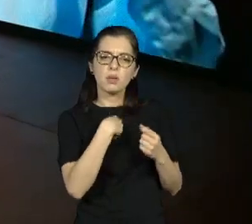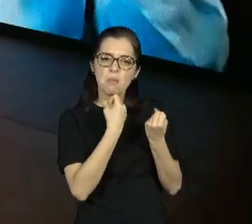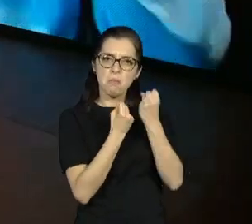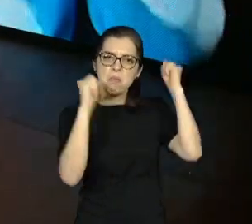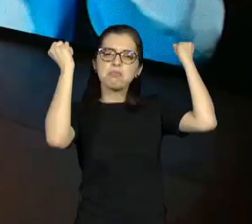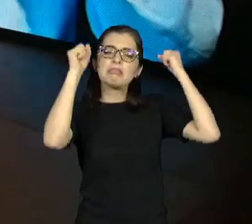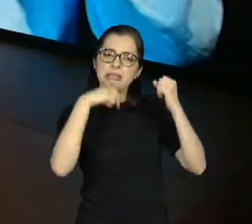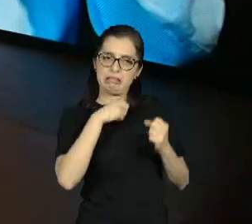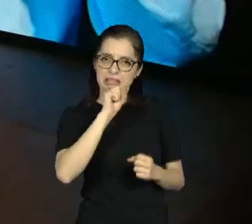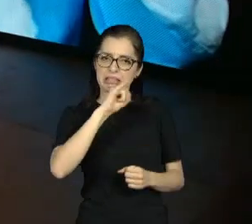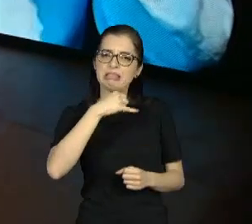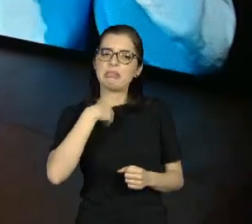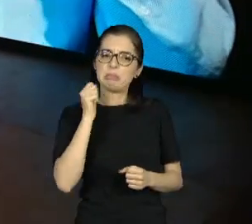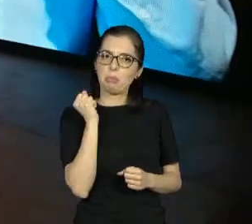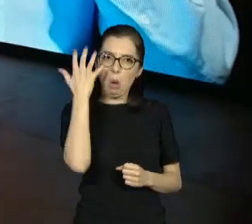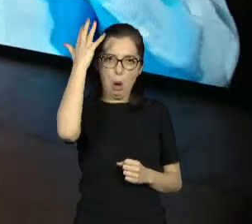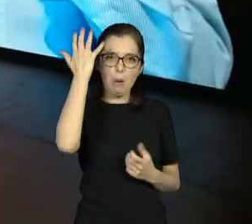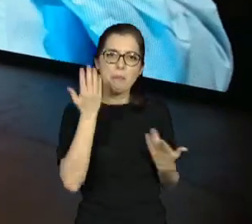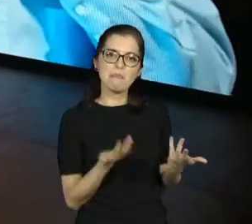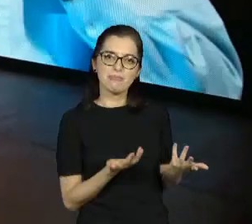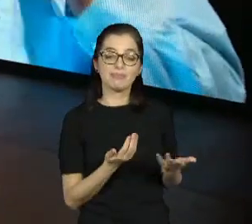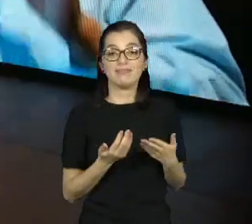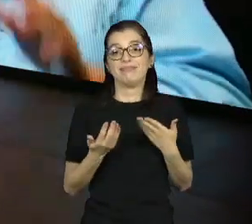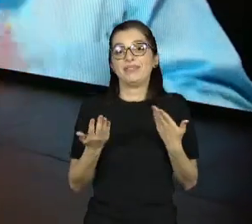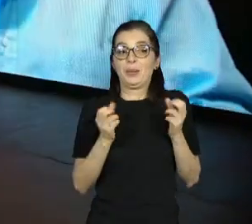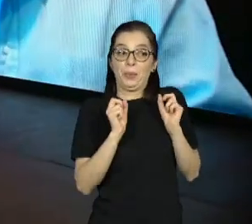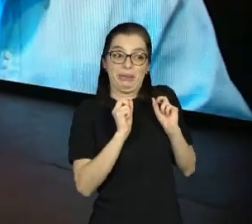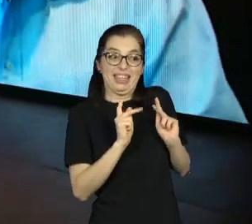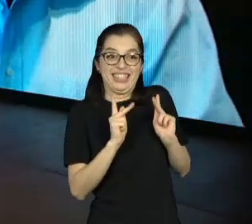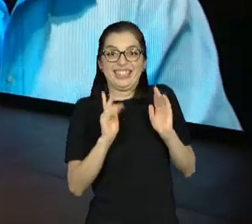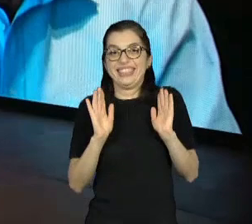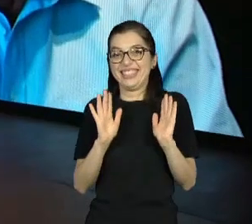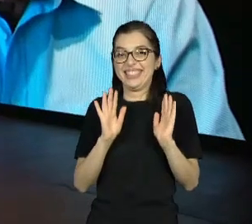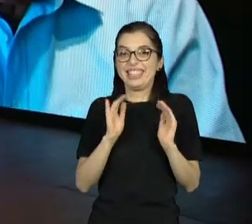Não, tá bom, minha filha, desculpe.